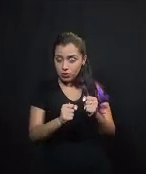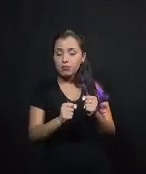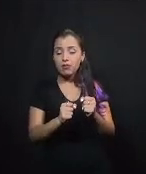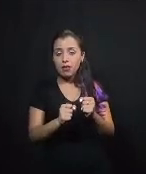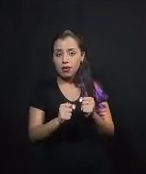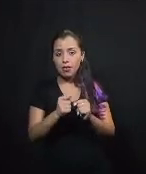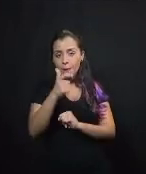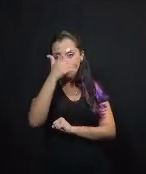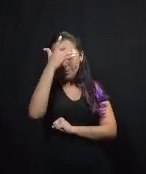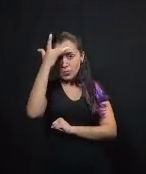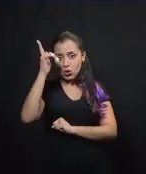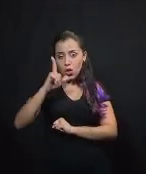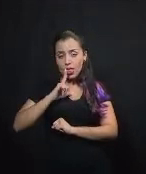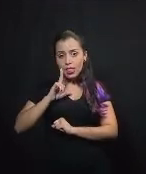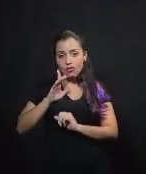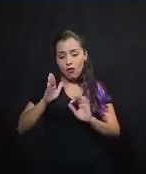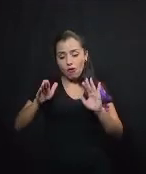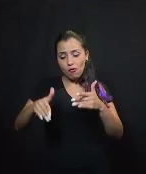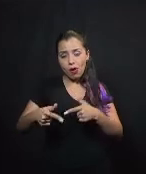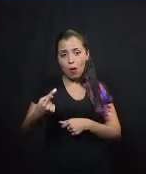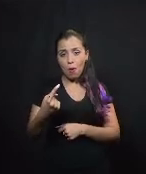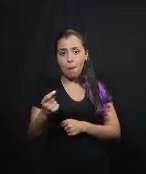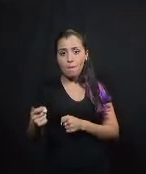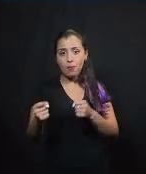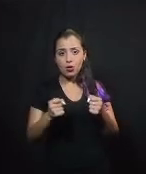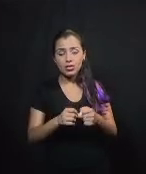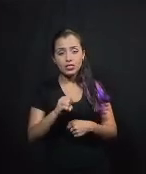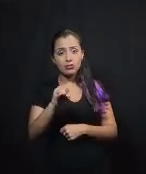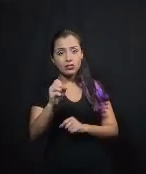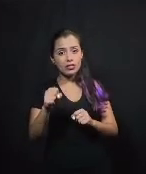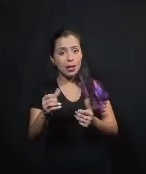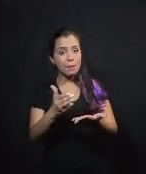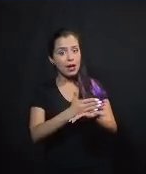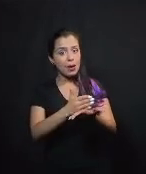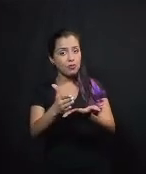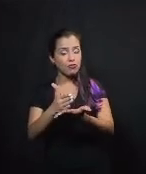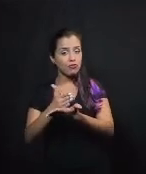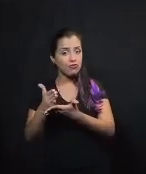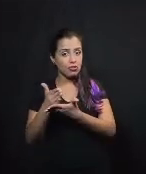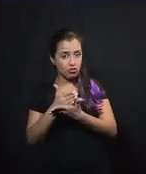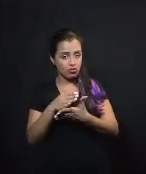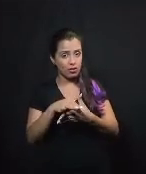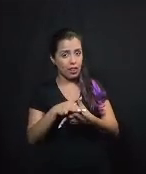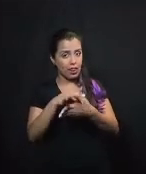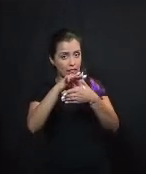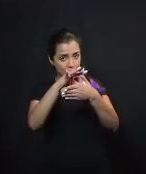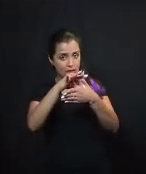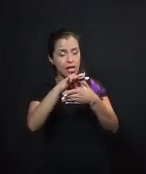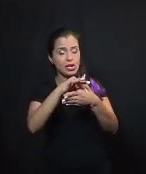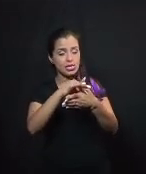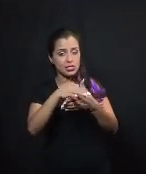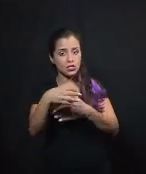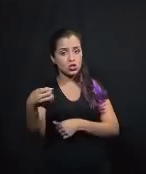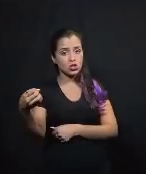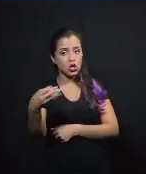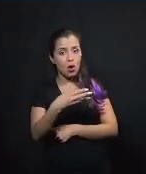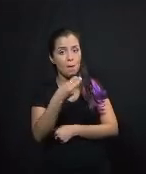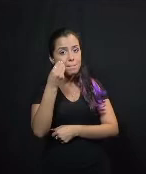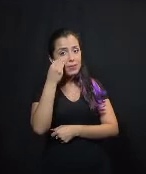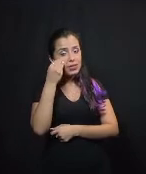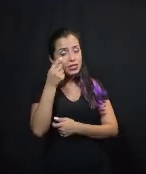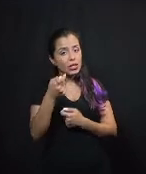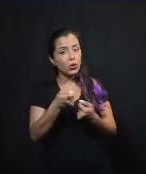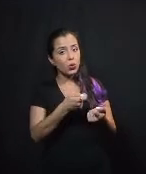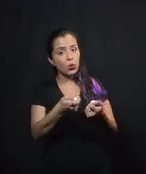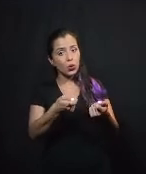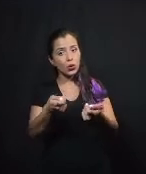o poder, mas seria interessante que soubessem dividir o poder, criar lideranças, novas lideranças, para que haja substituição,